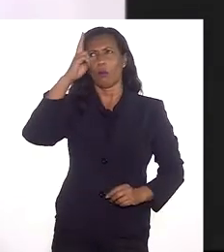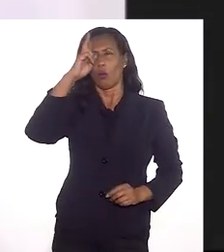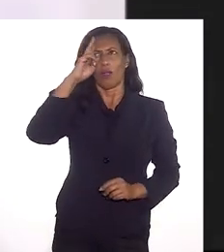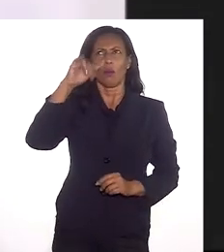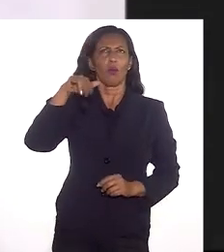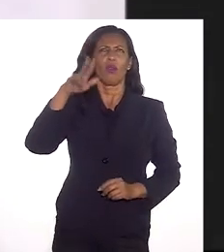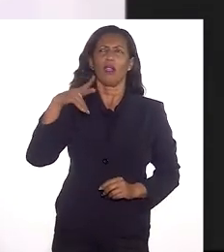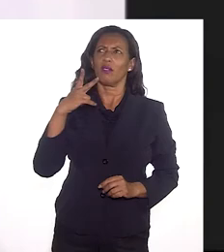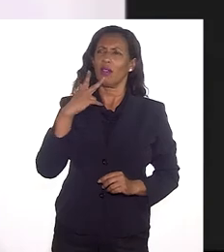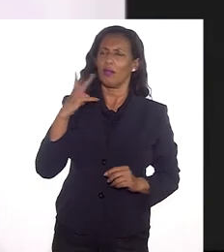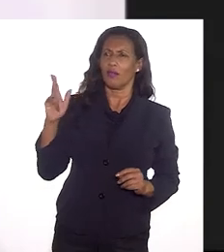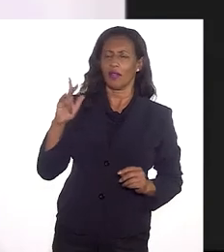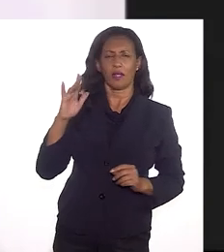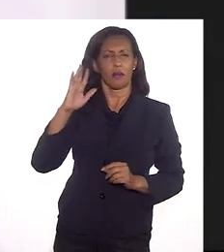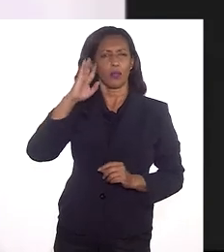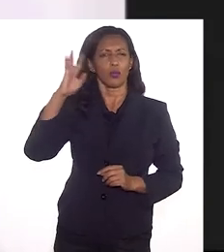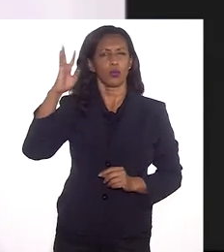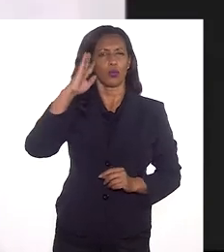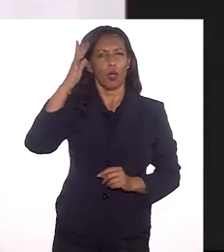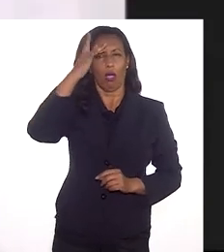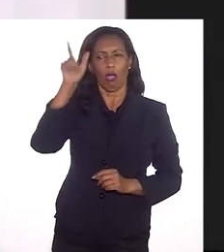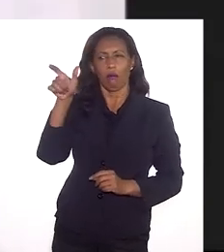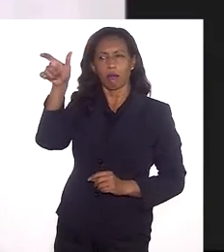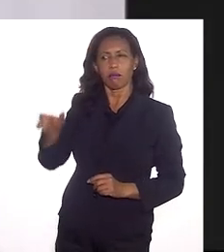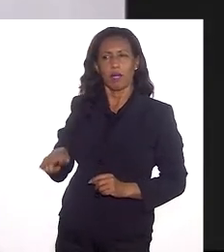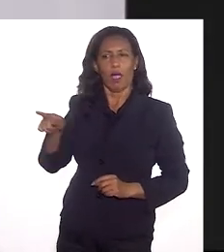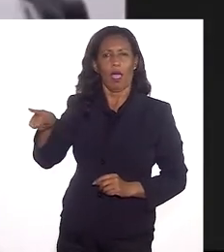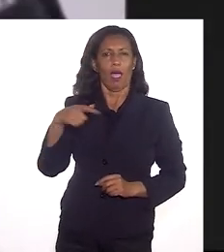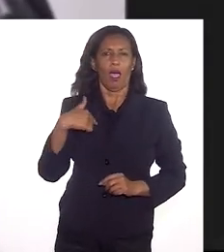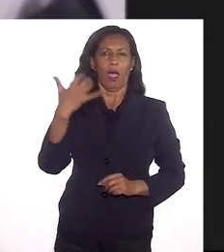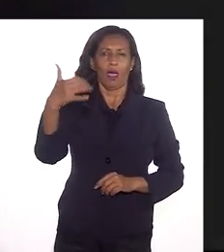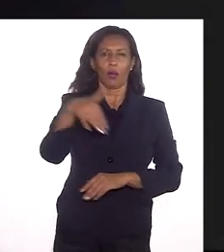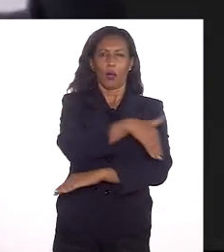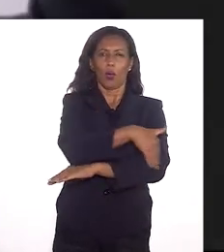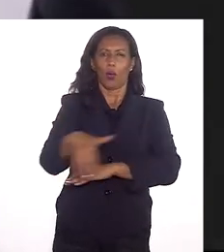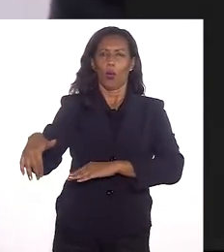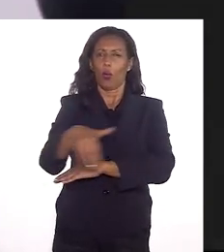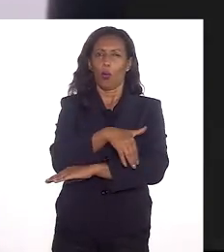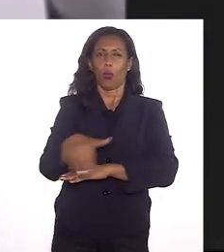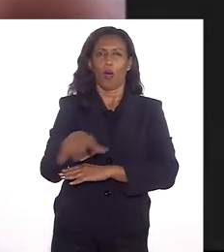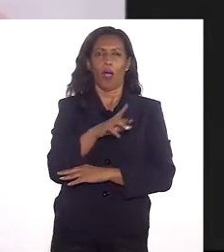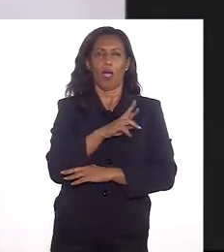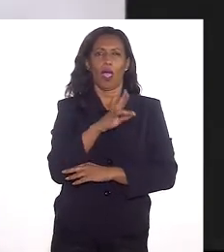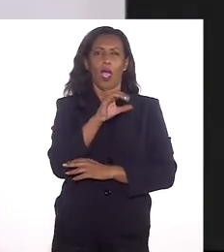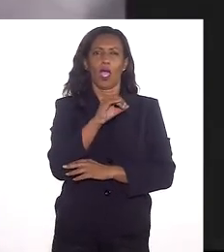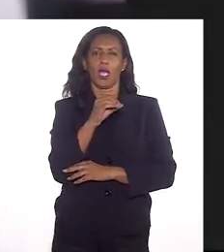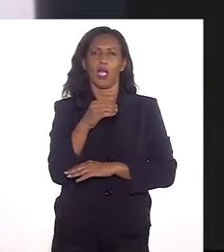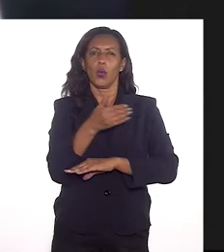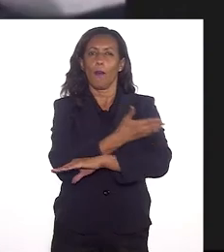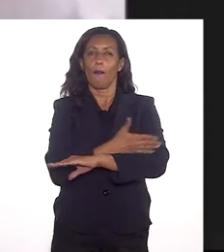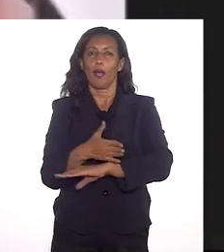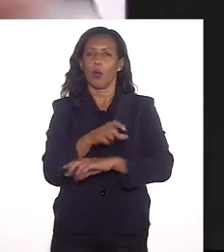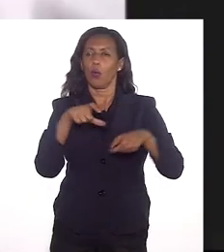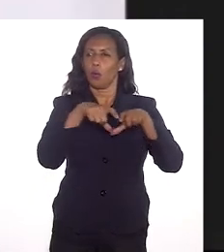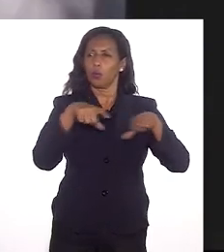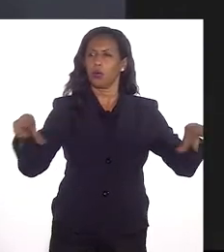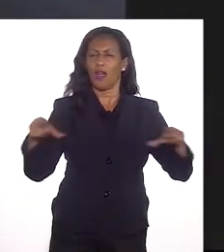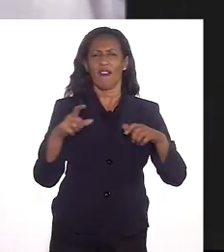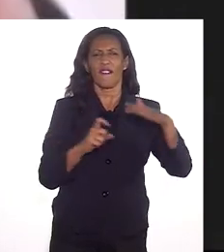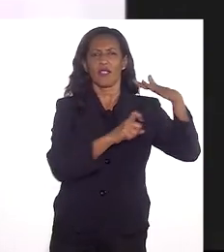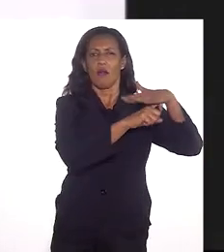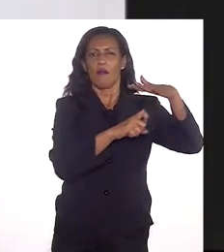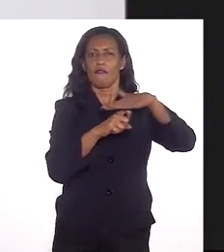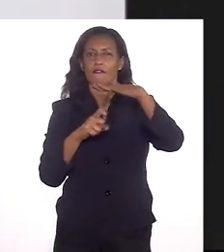lembro com quem eu estava falando, mas o sonho dessa pessoa era: ah, eu queria fechar Rio Branco para ter uma grande feira de